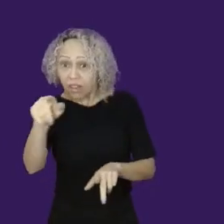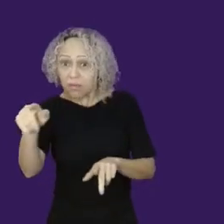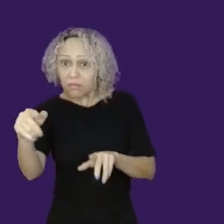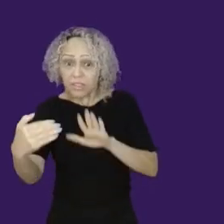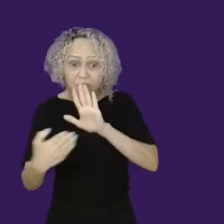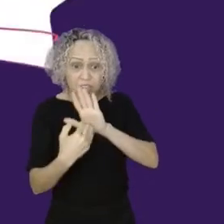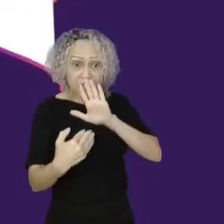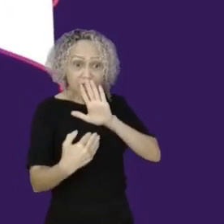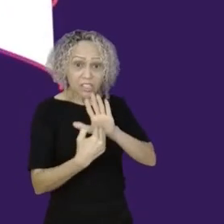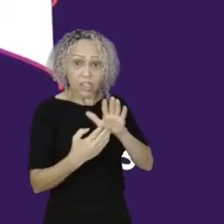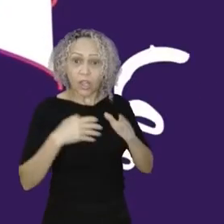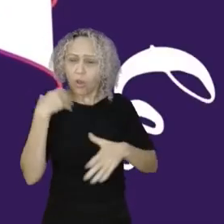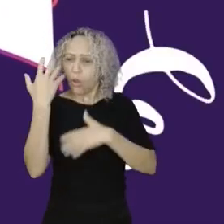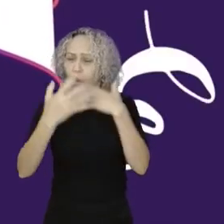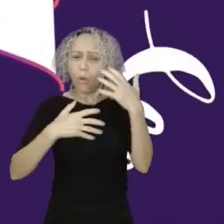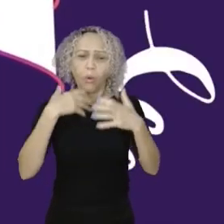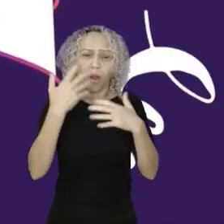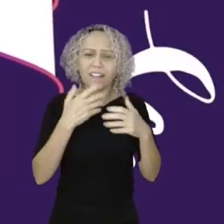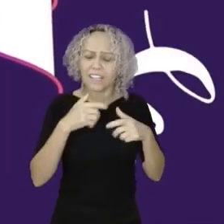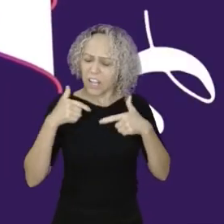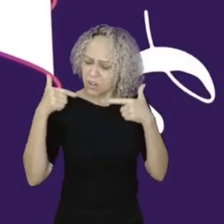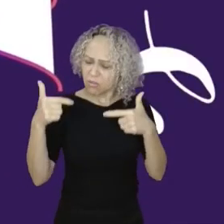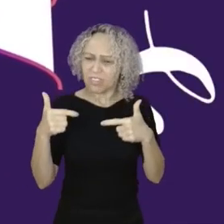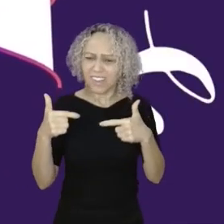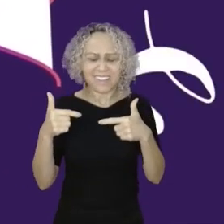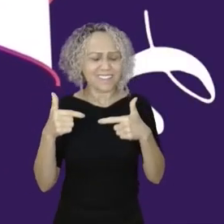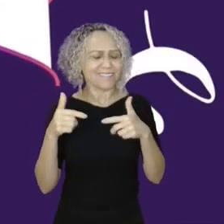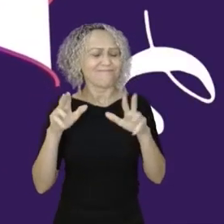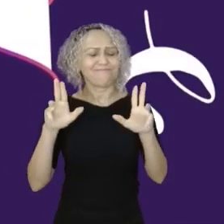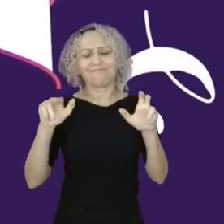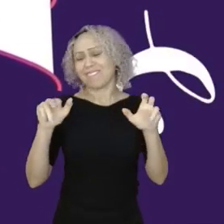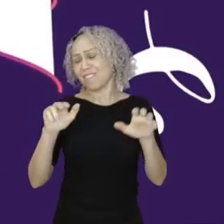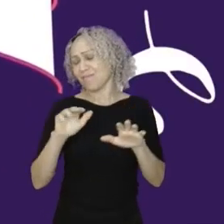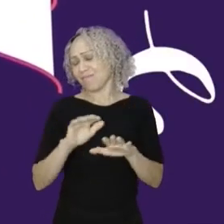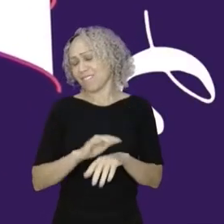Ninguém vai me impedir de cantar e lutar.